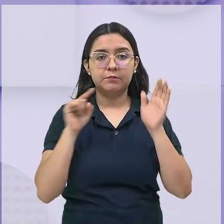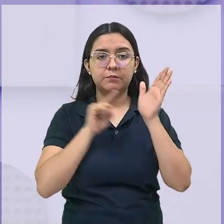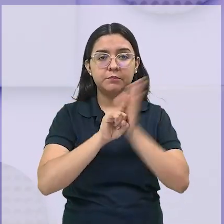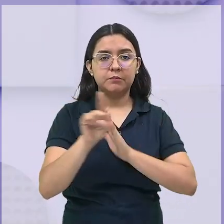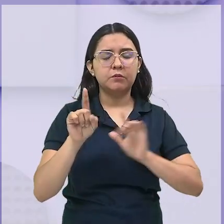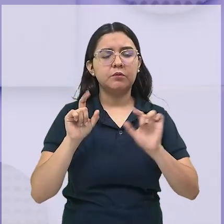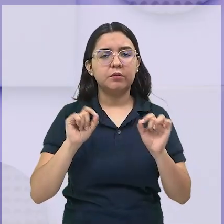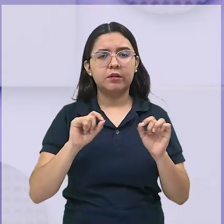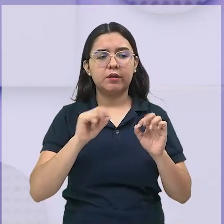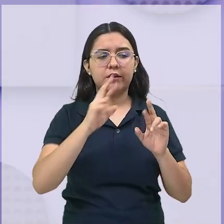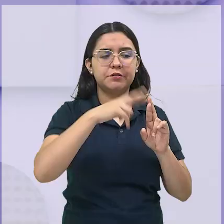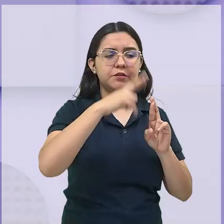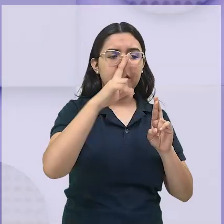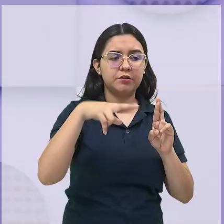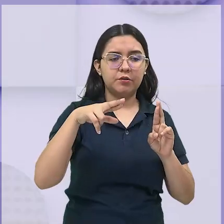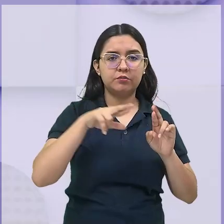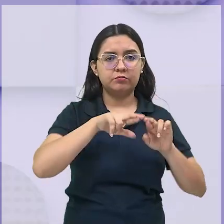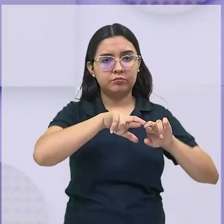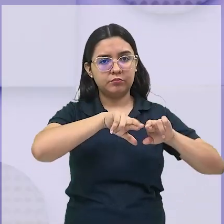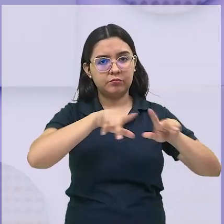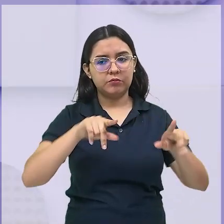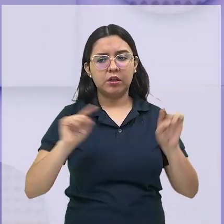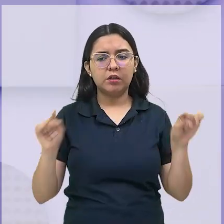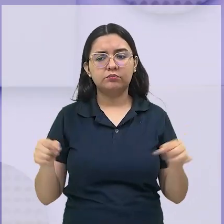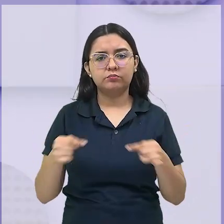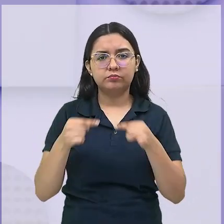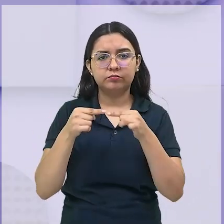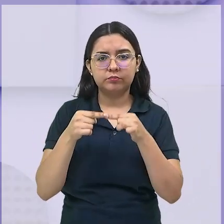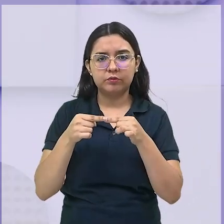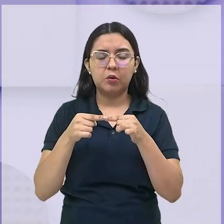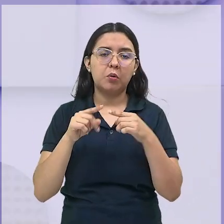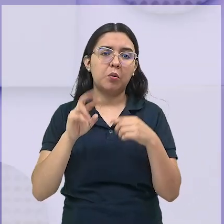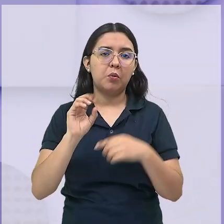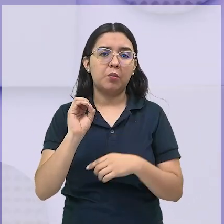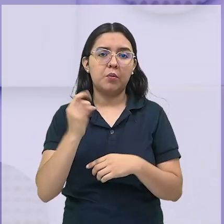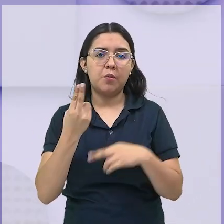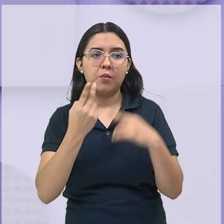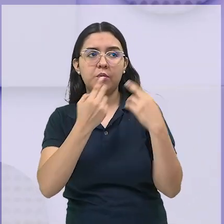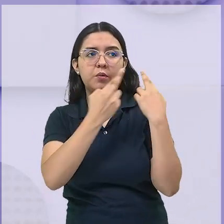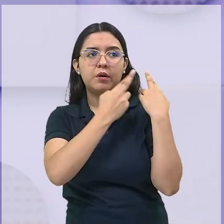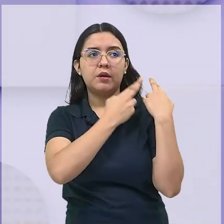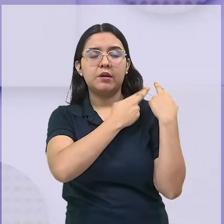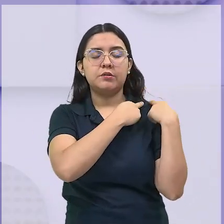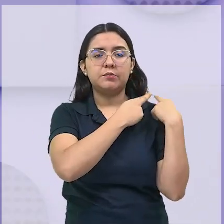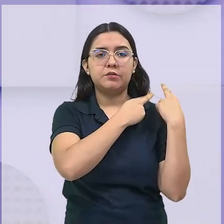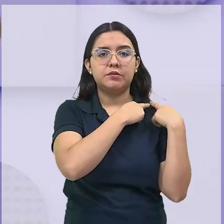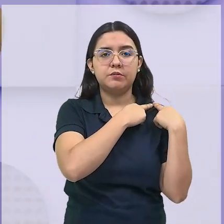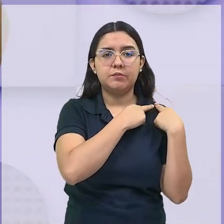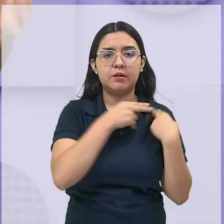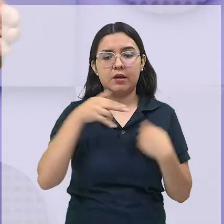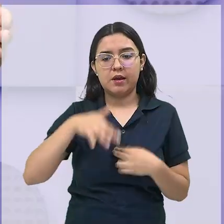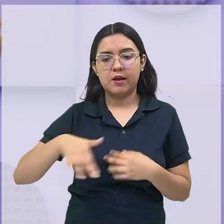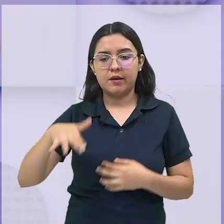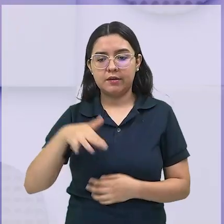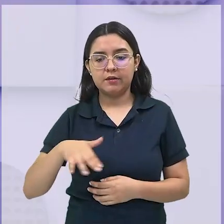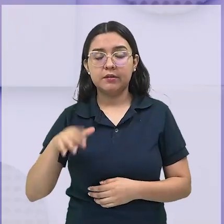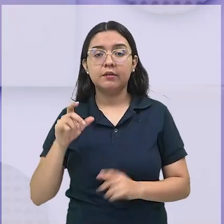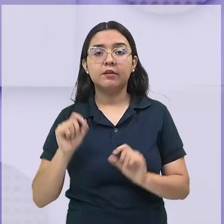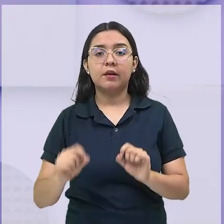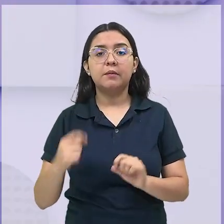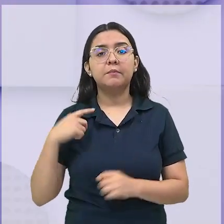as religiões elas têm a ver ou são responsáveis com relação à dimensão da política?